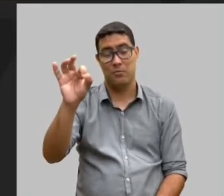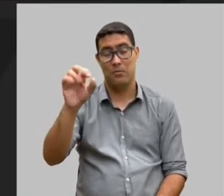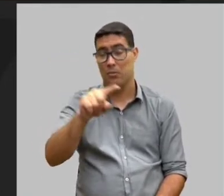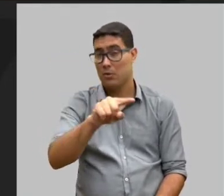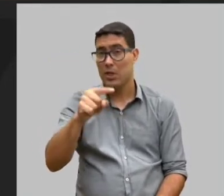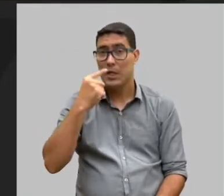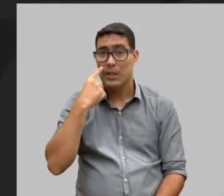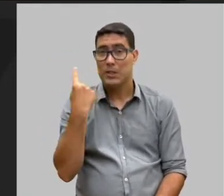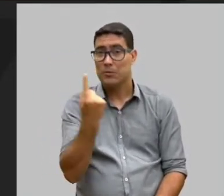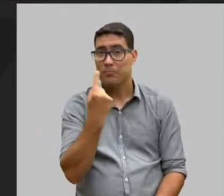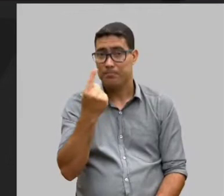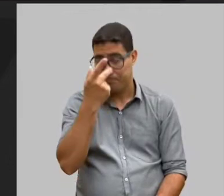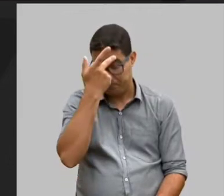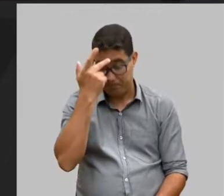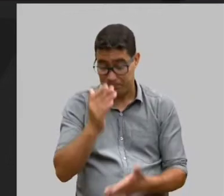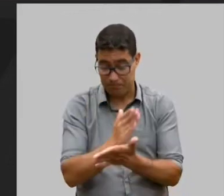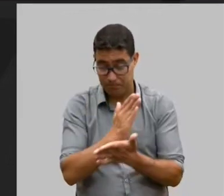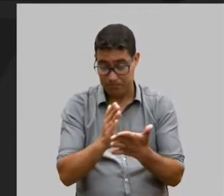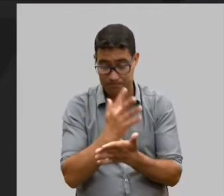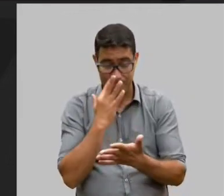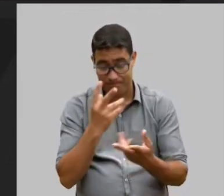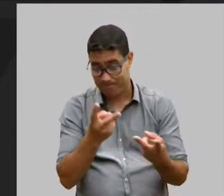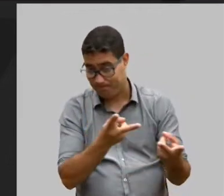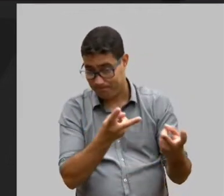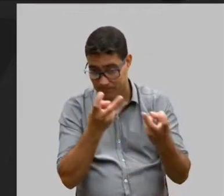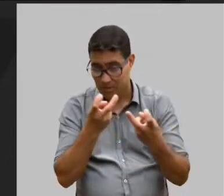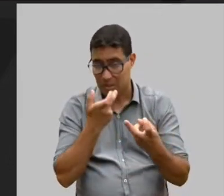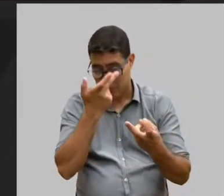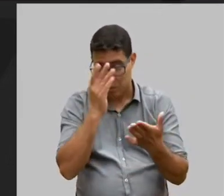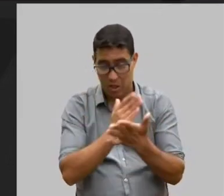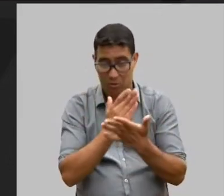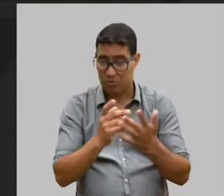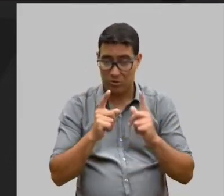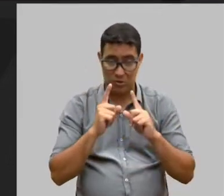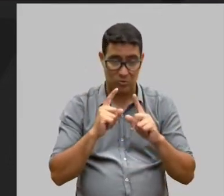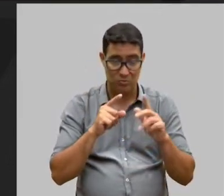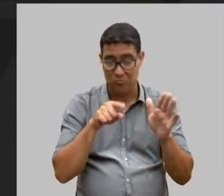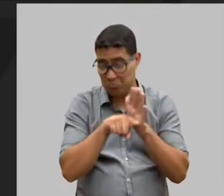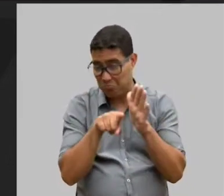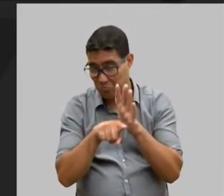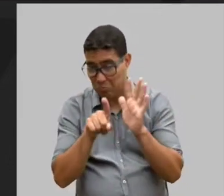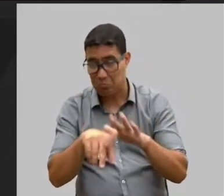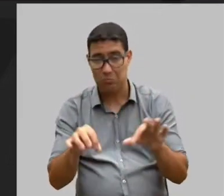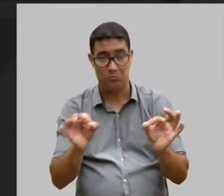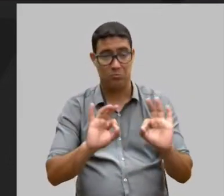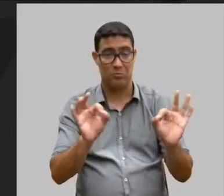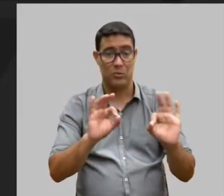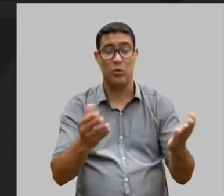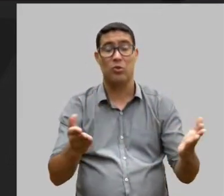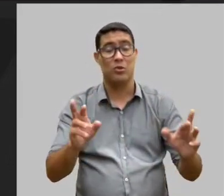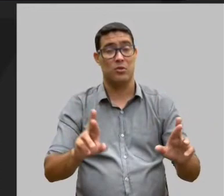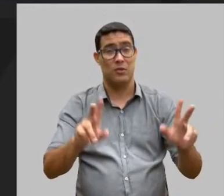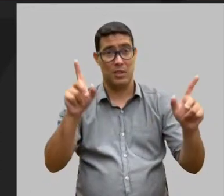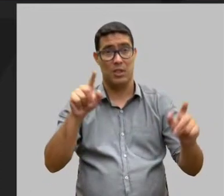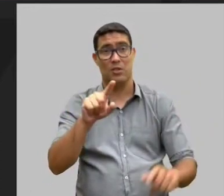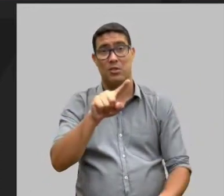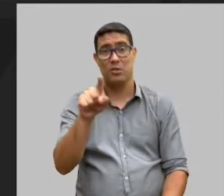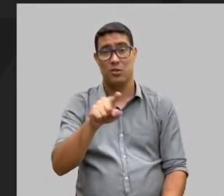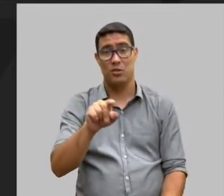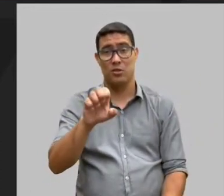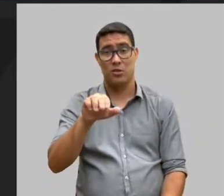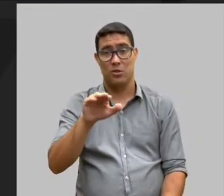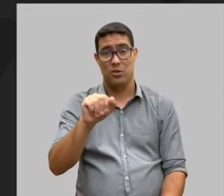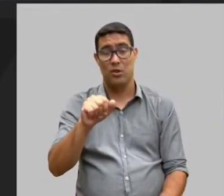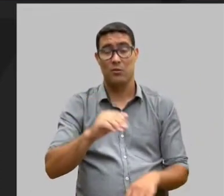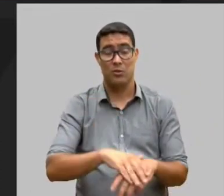uzava o Fernando Henrique Cardoso então ele não questionava absolutamente nada tal qual faz agora atualmente o o zemag também que acha o